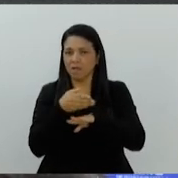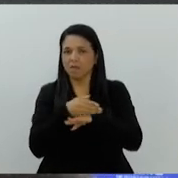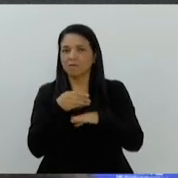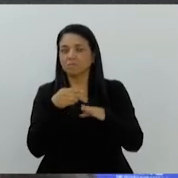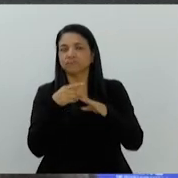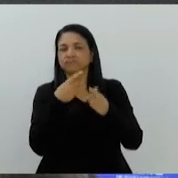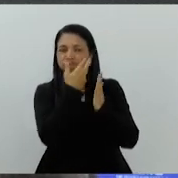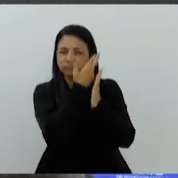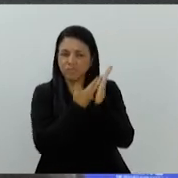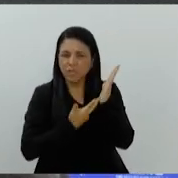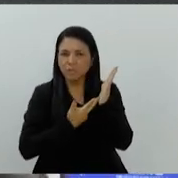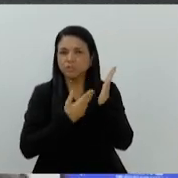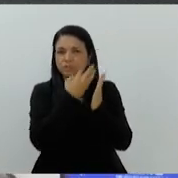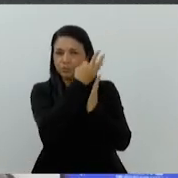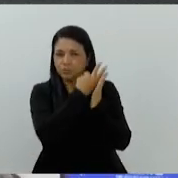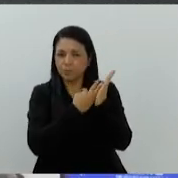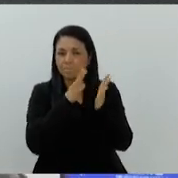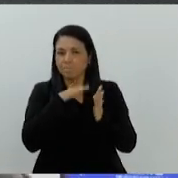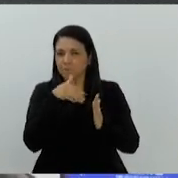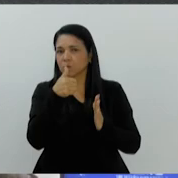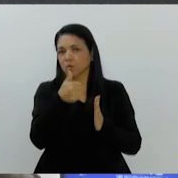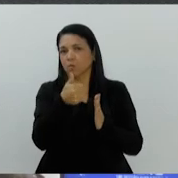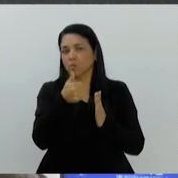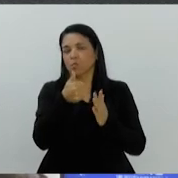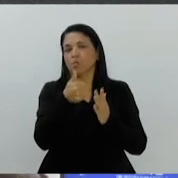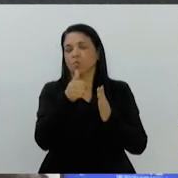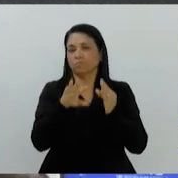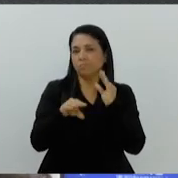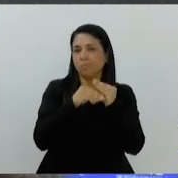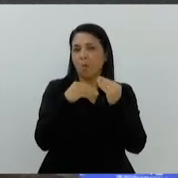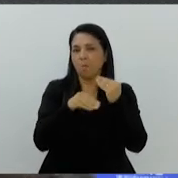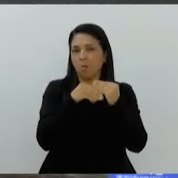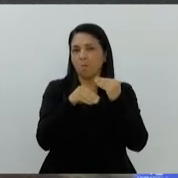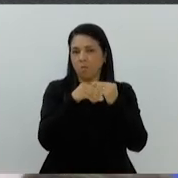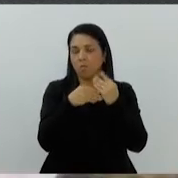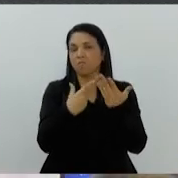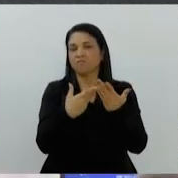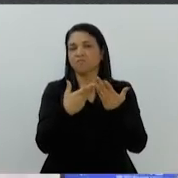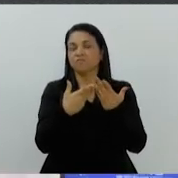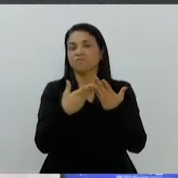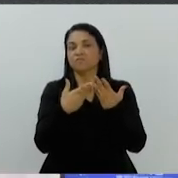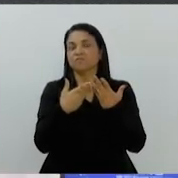melhorou bastante, ficou algo assim bem mais amplo e